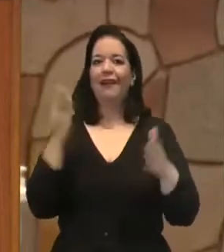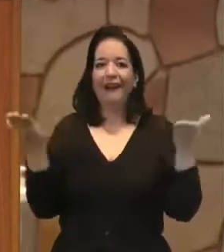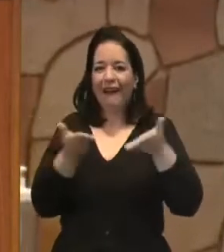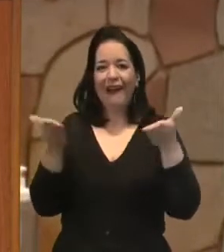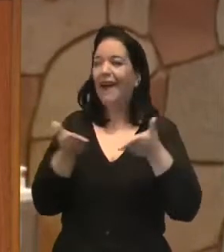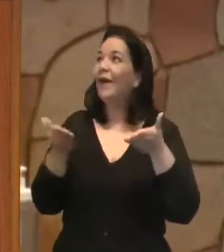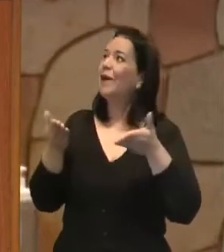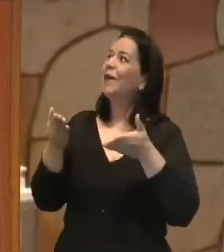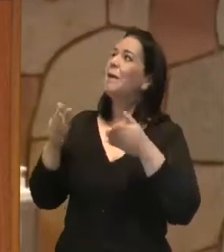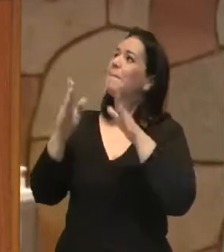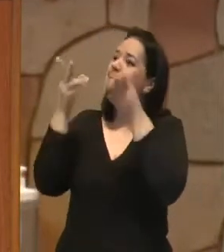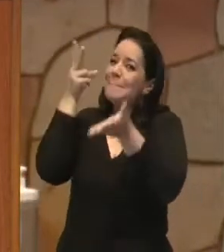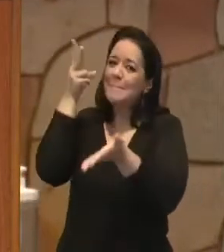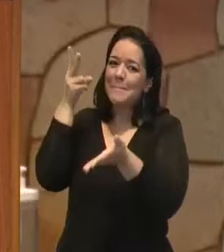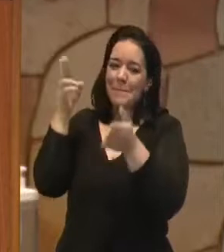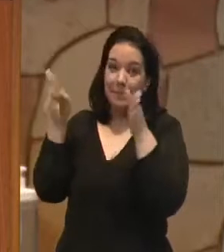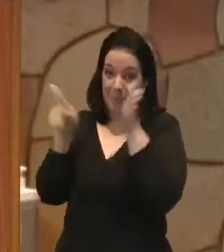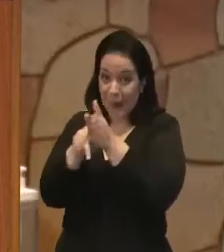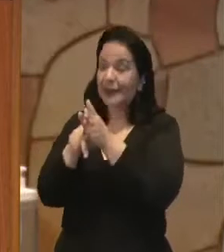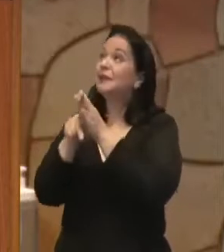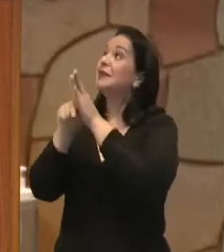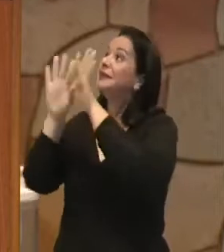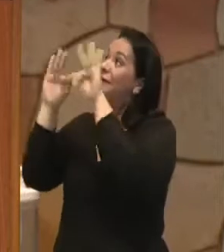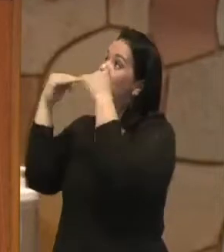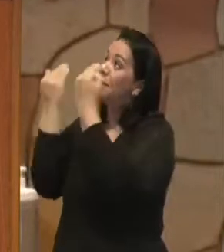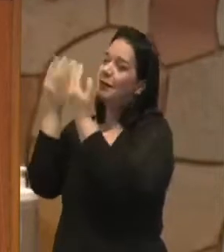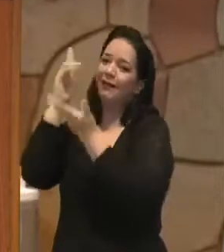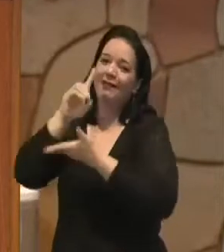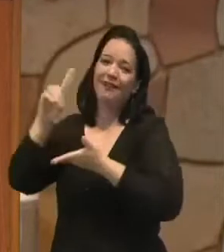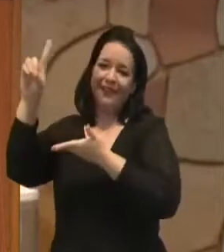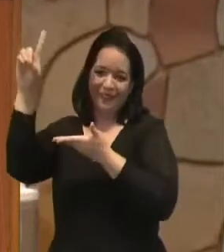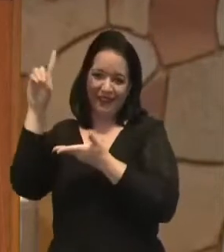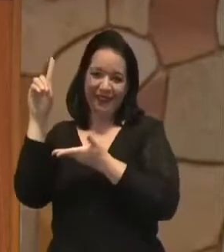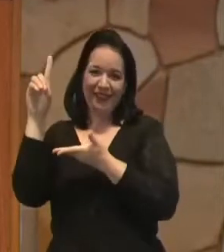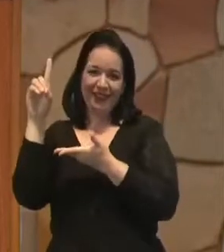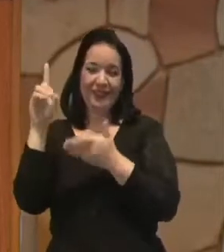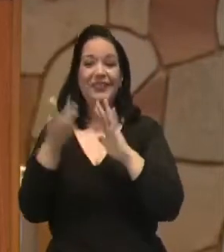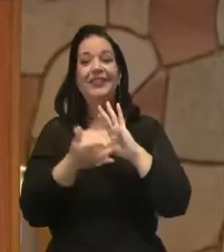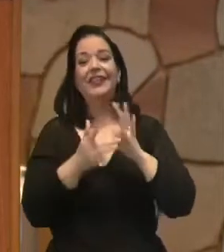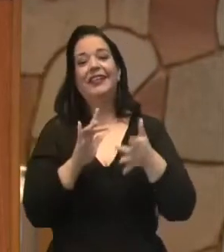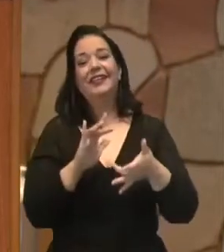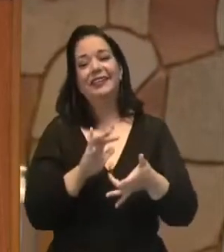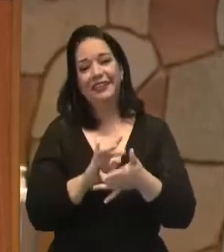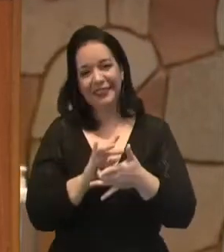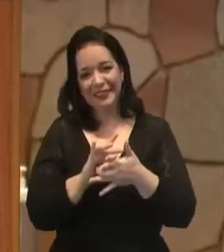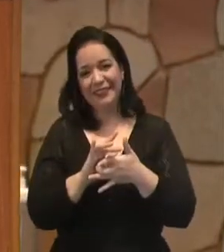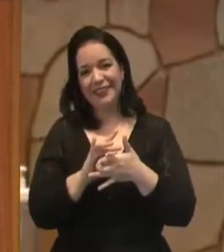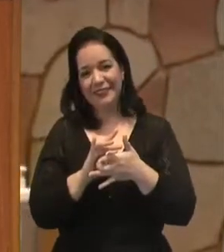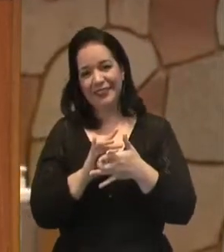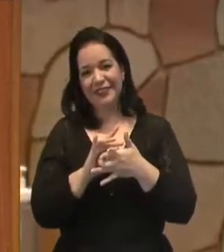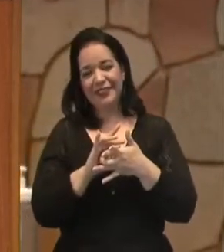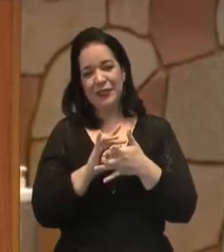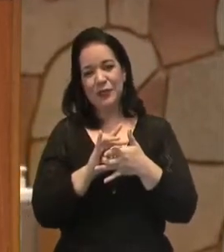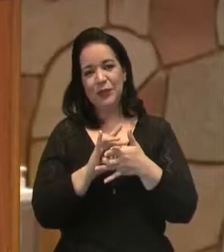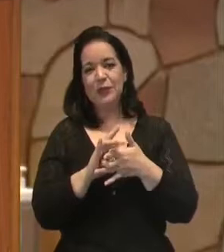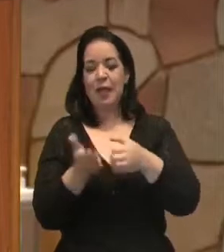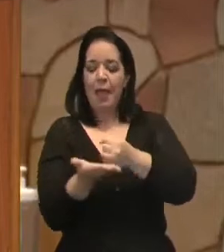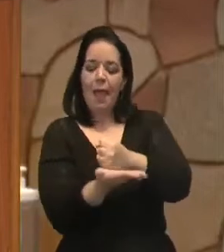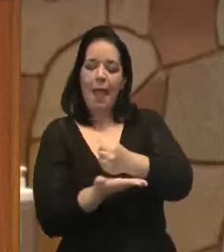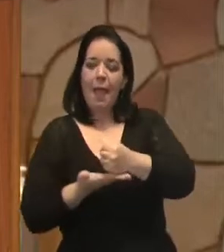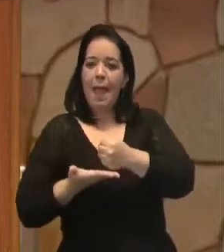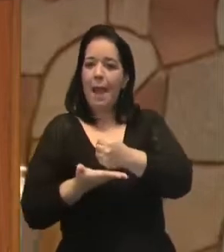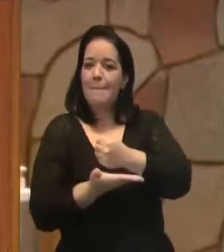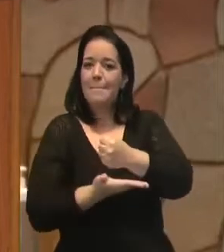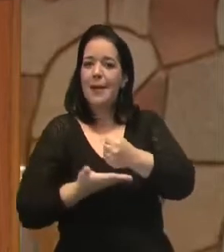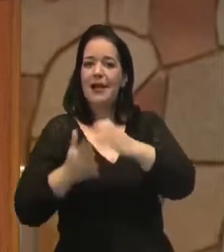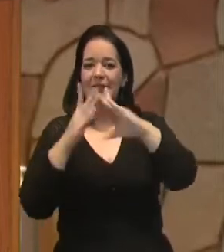edificados sobre o fundamento dos apóstolos e profetas, sendo Ele mesmo Cristo Jesus a pedra angular, no qual